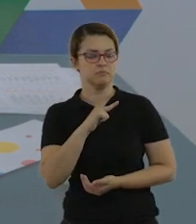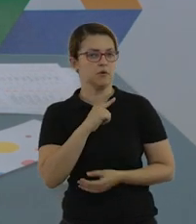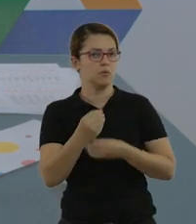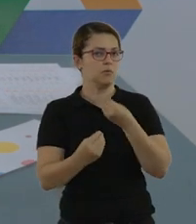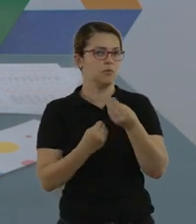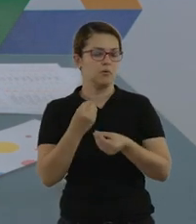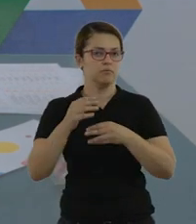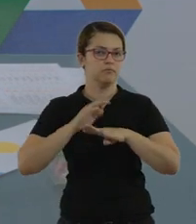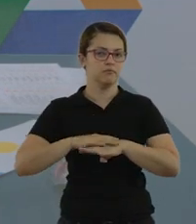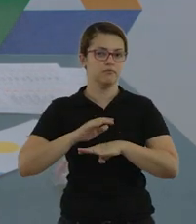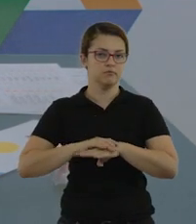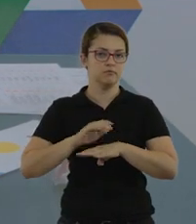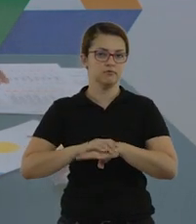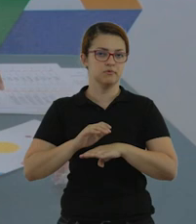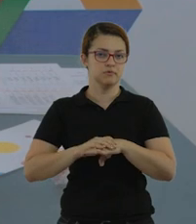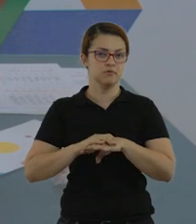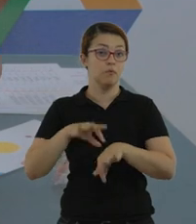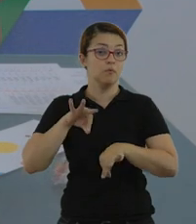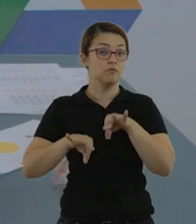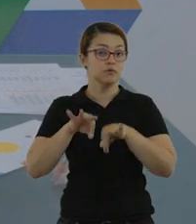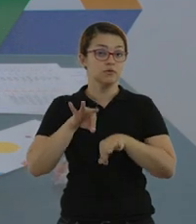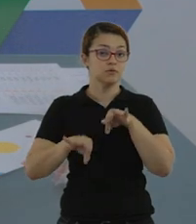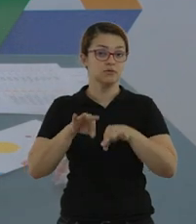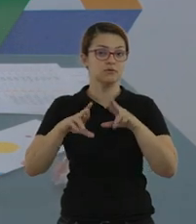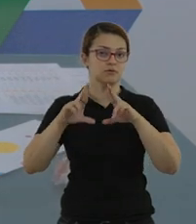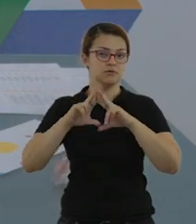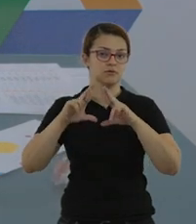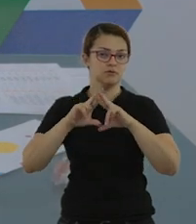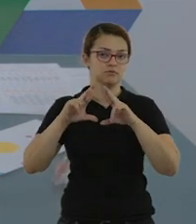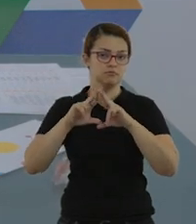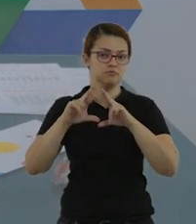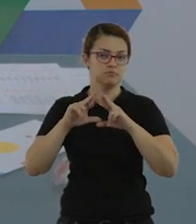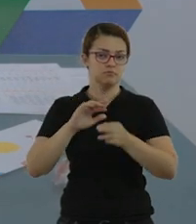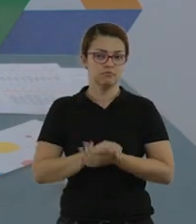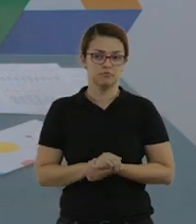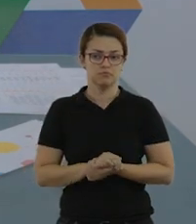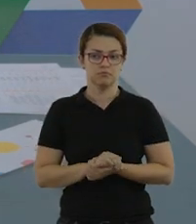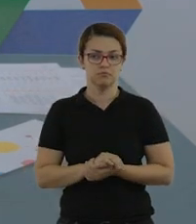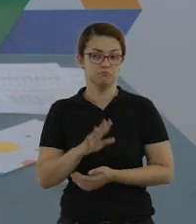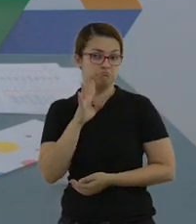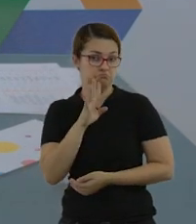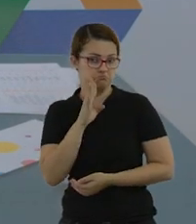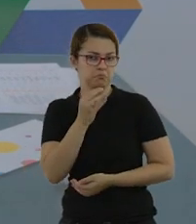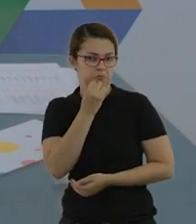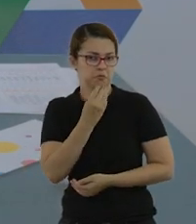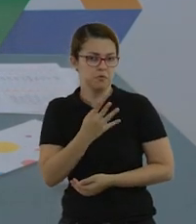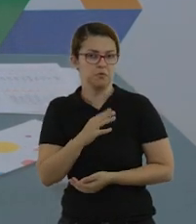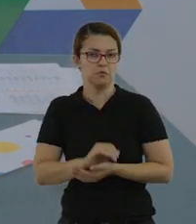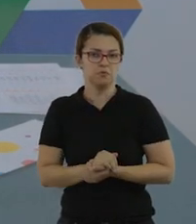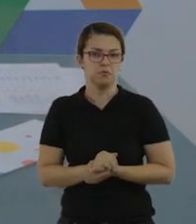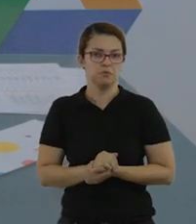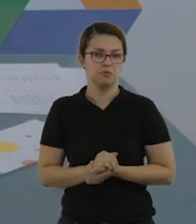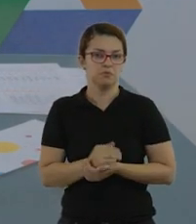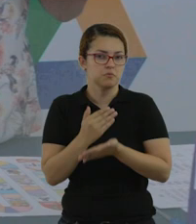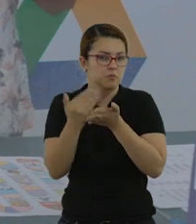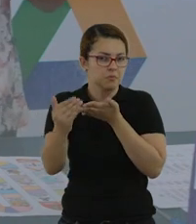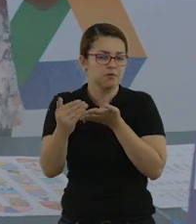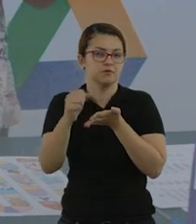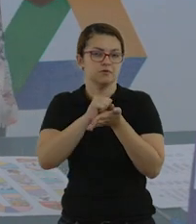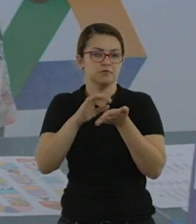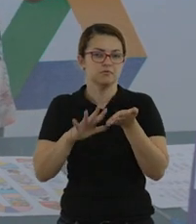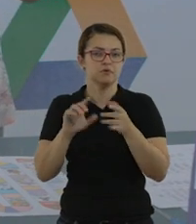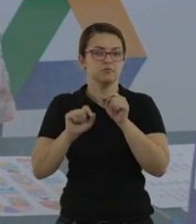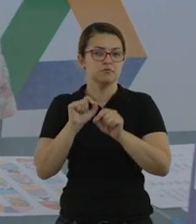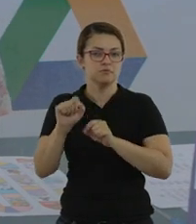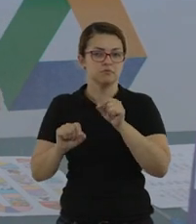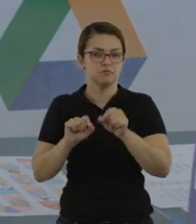Bom, aí nós temos aqui o como realizar uma oficina de reciclagem. Eu acho que seria mais prudente vocês